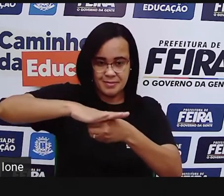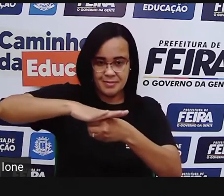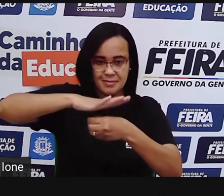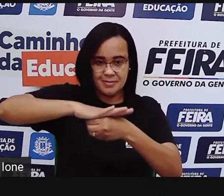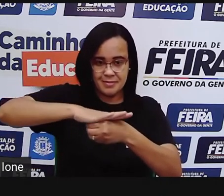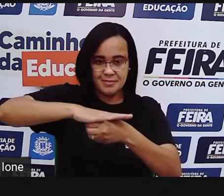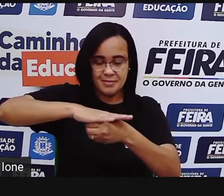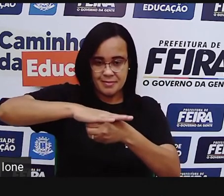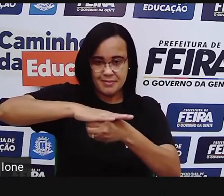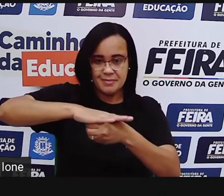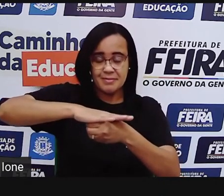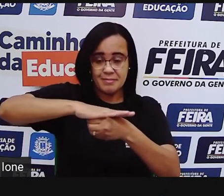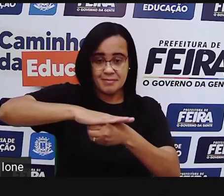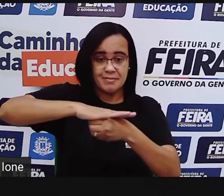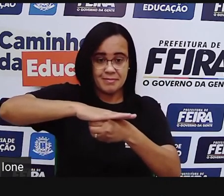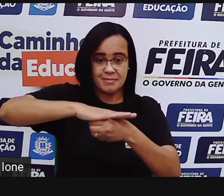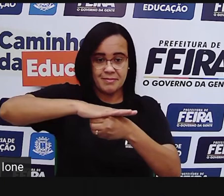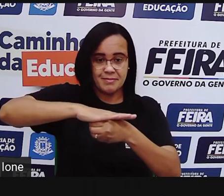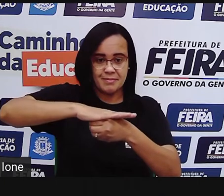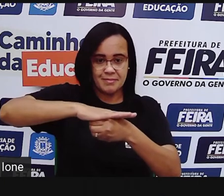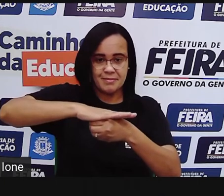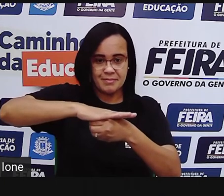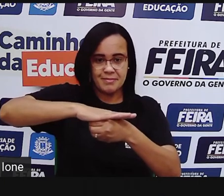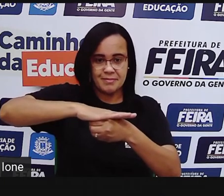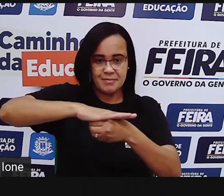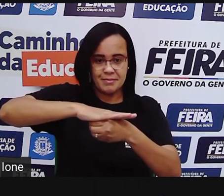Pressiona essa folha com a mão.